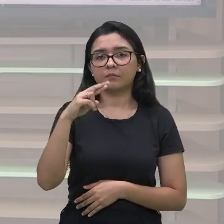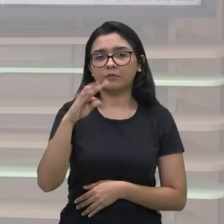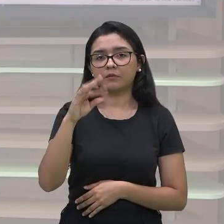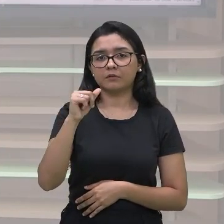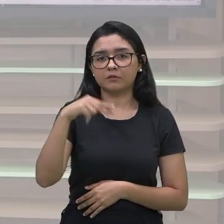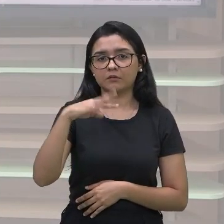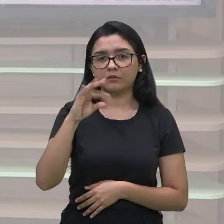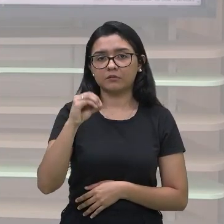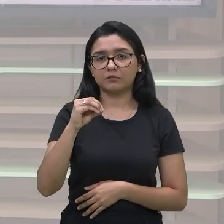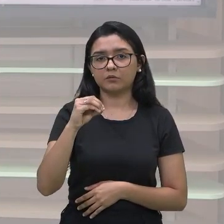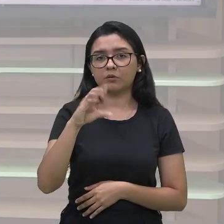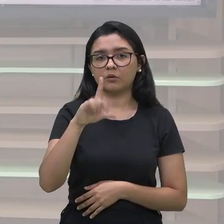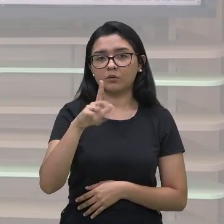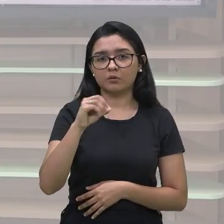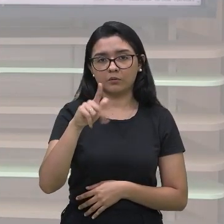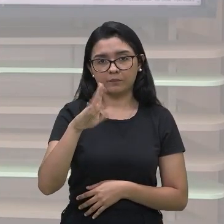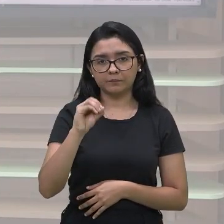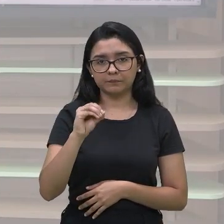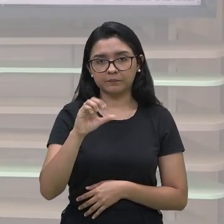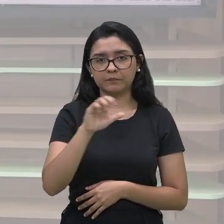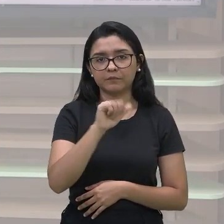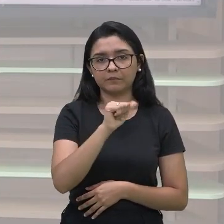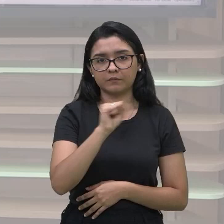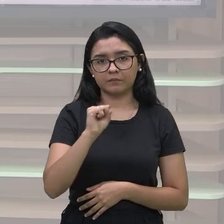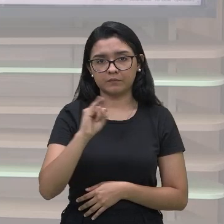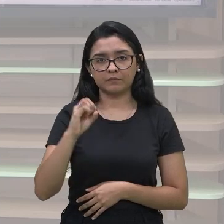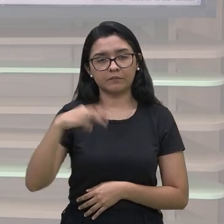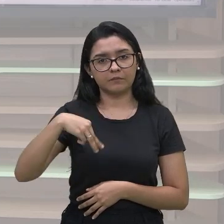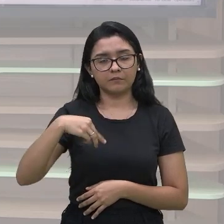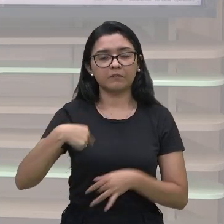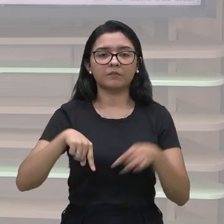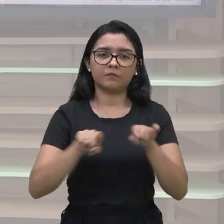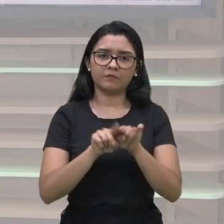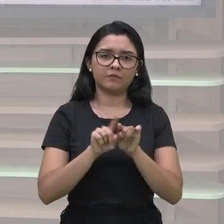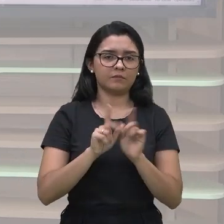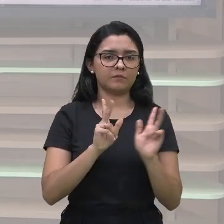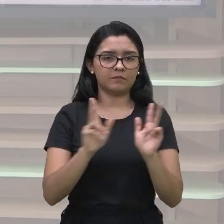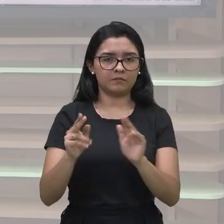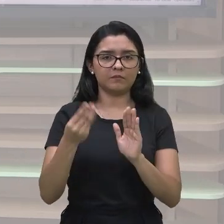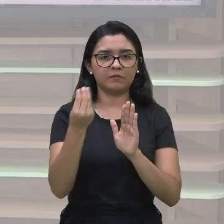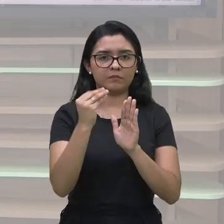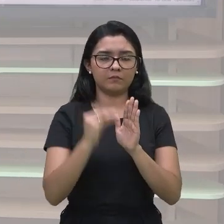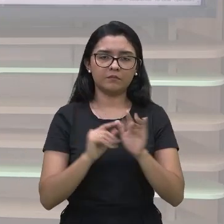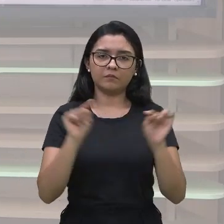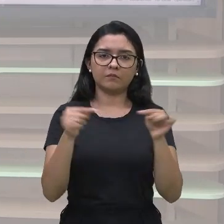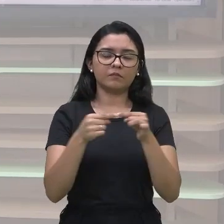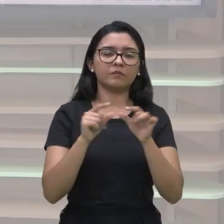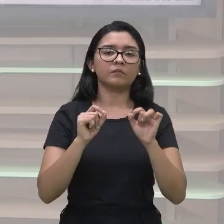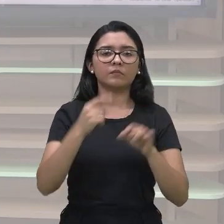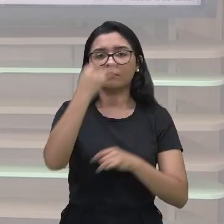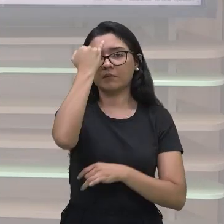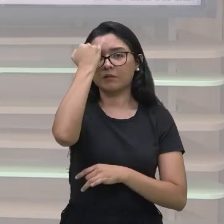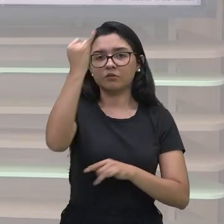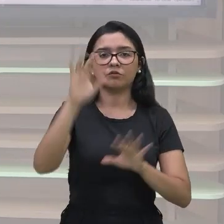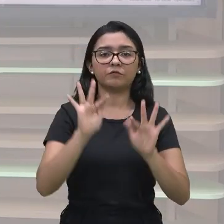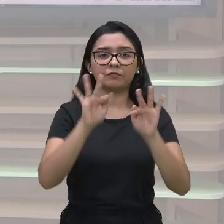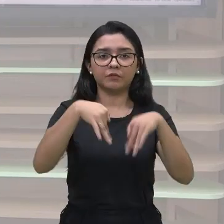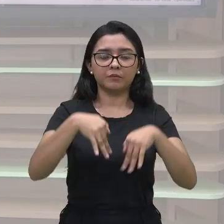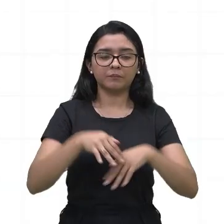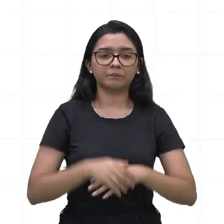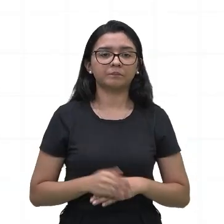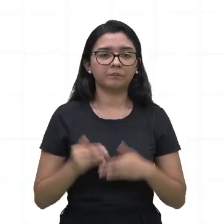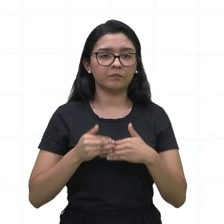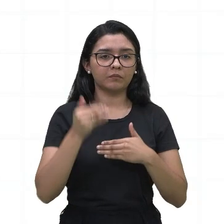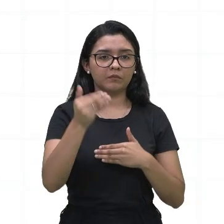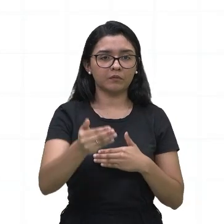logo, assim, ele vai estar trazendo uma ideia de conclusão, ok? Muito bem. Vamos